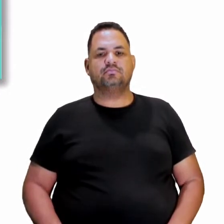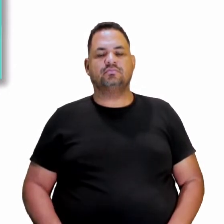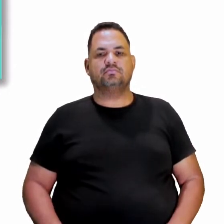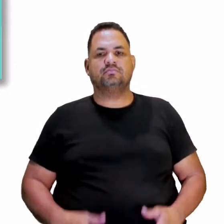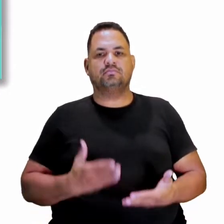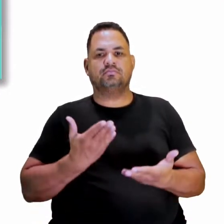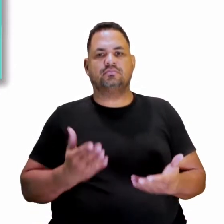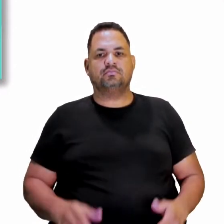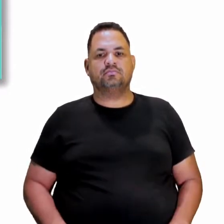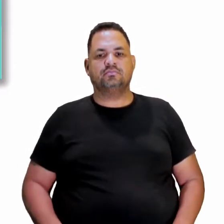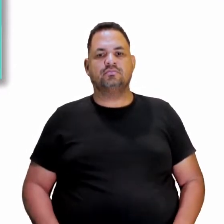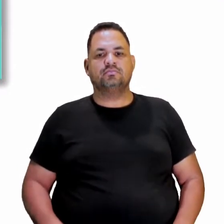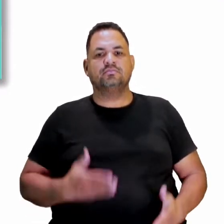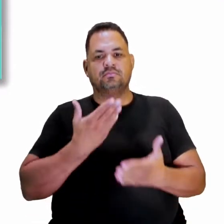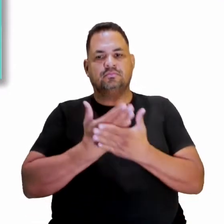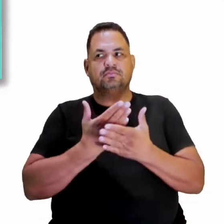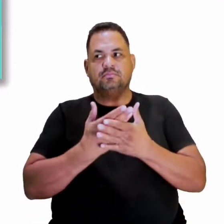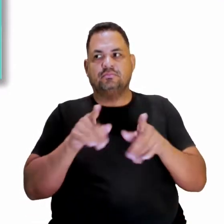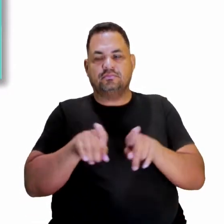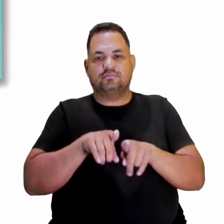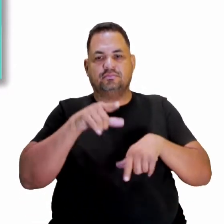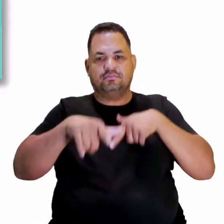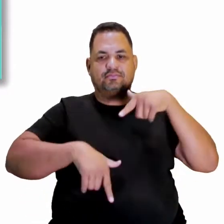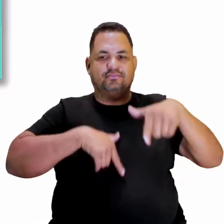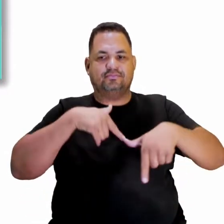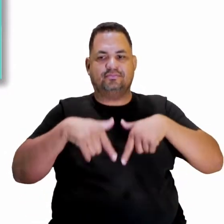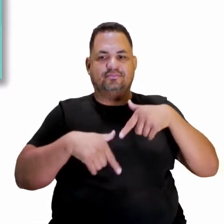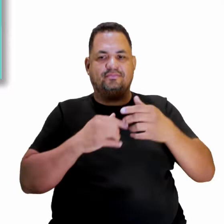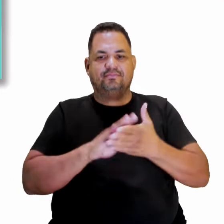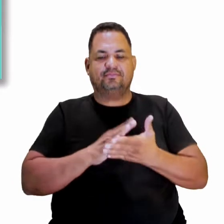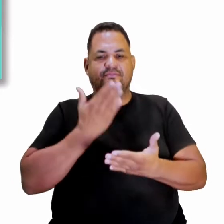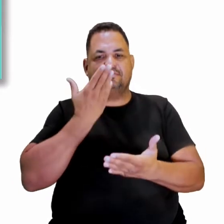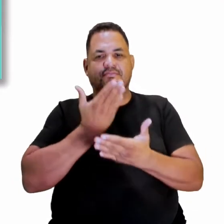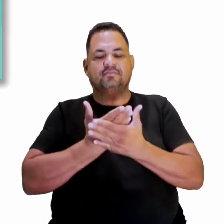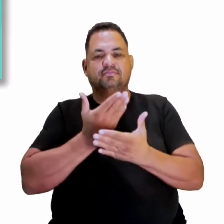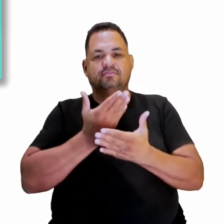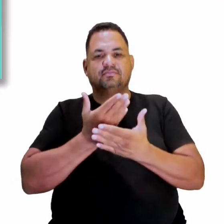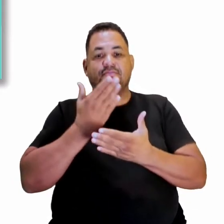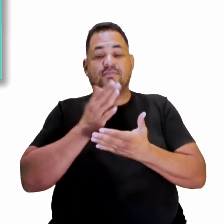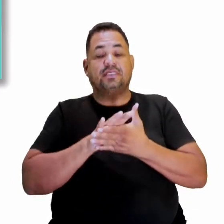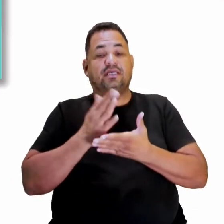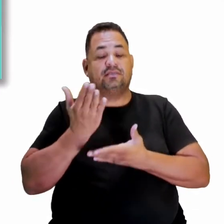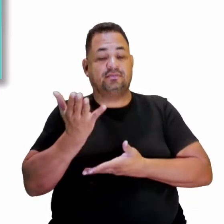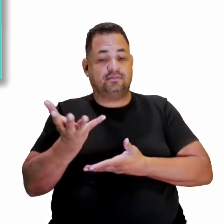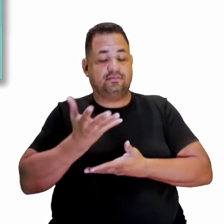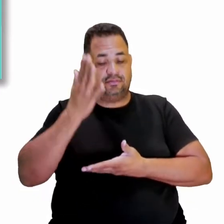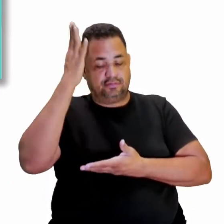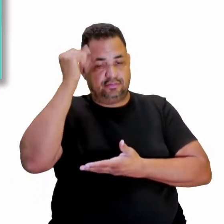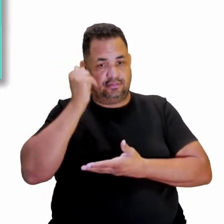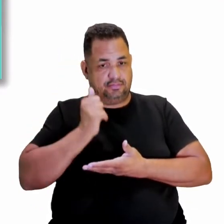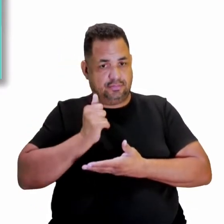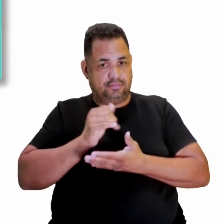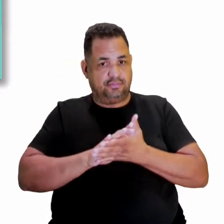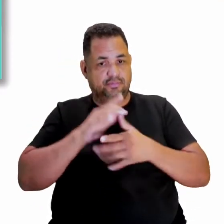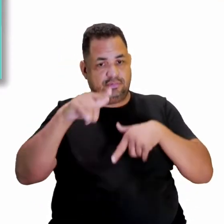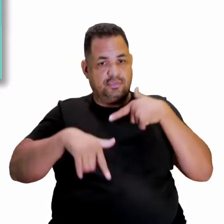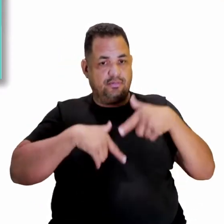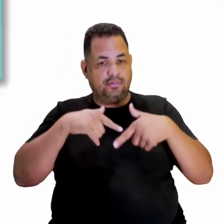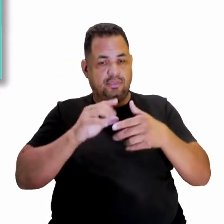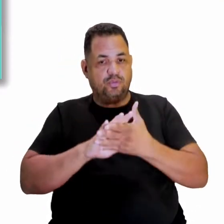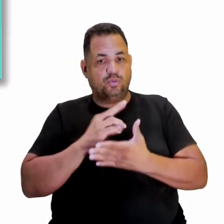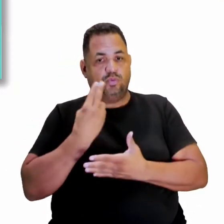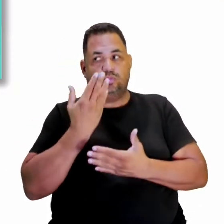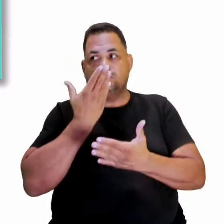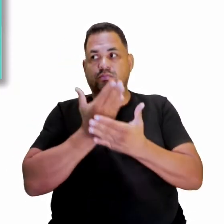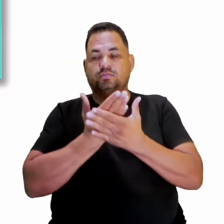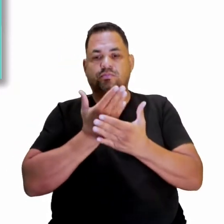também é considerado um trabalho. Então, eu quero saber se você trabalhou ou estudou no último feriado. Você vai aprender a responder